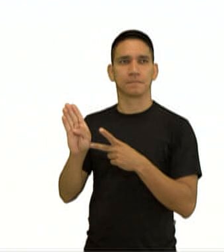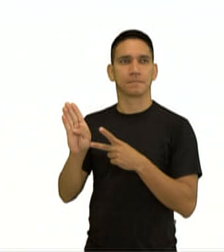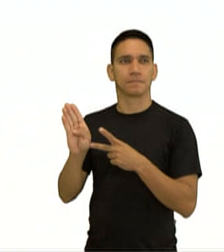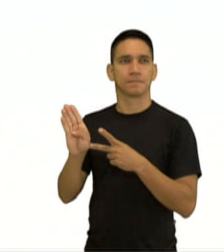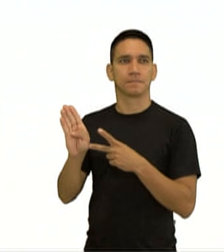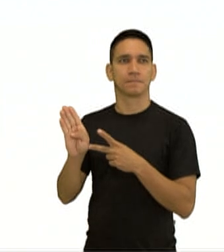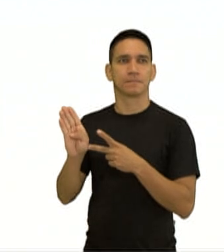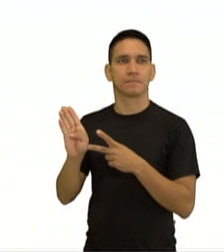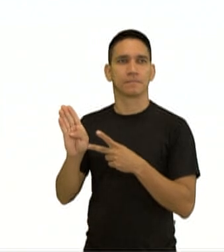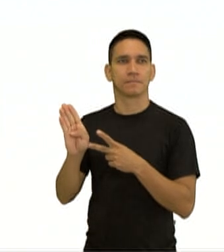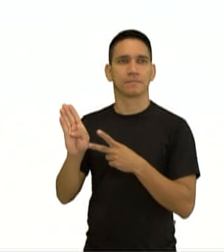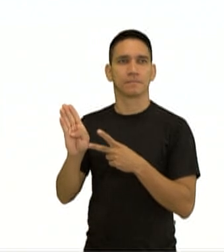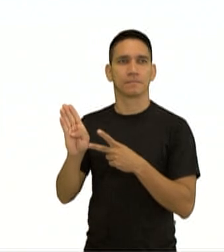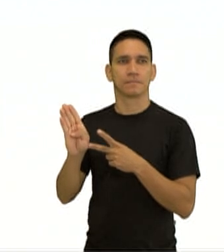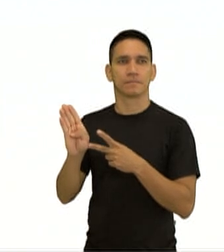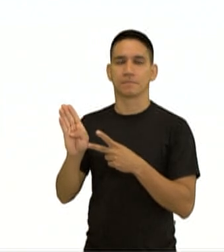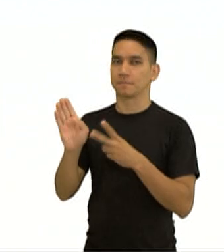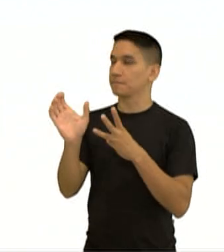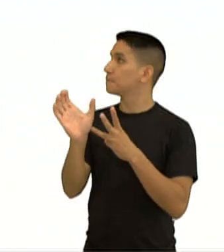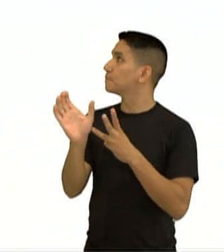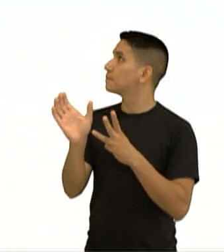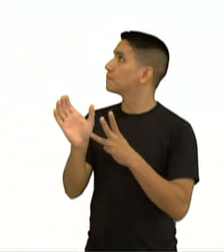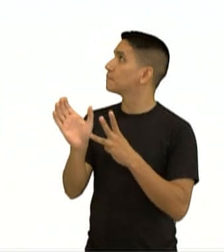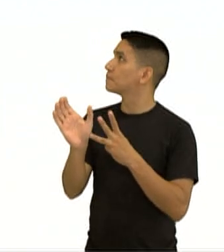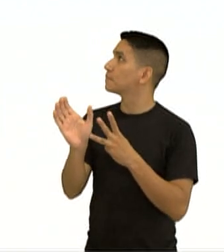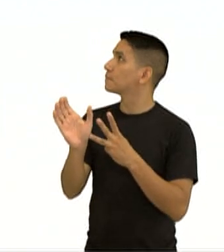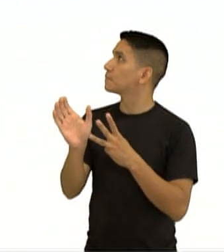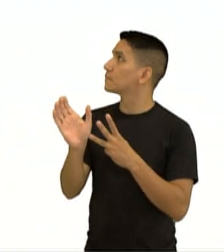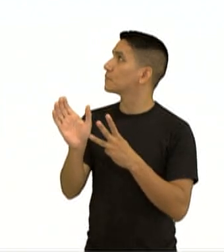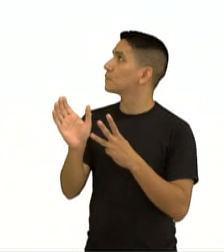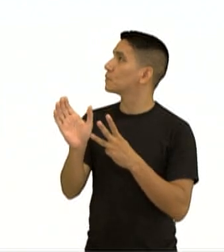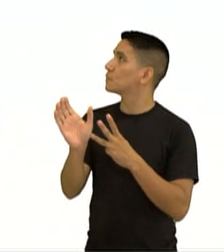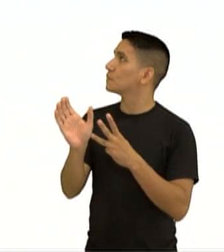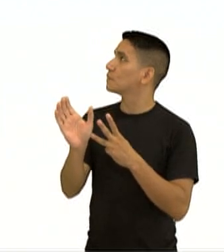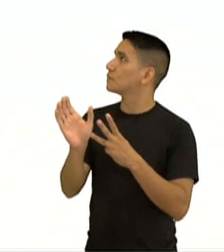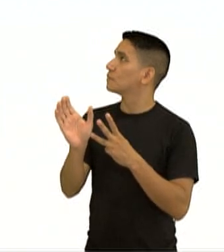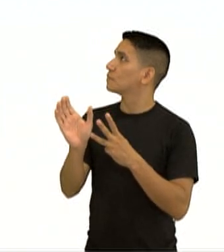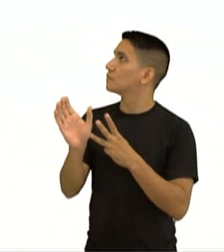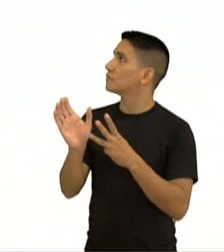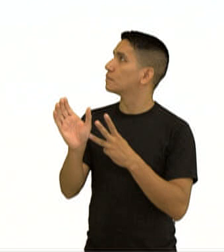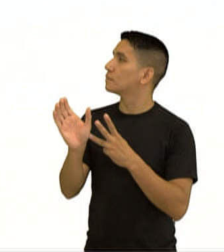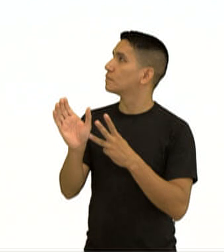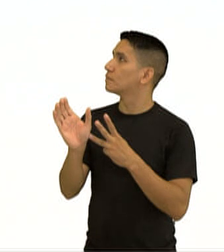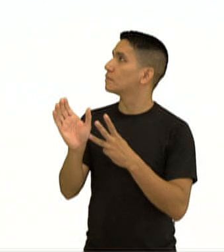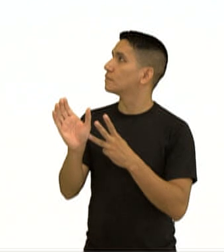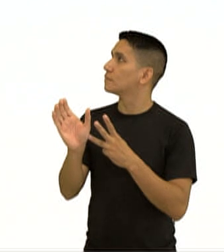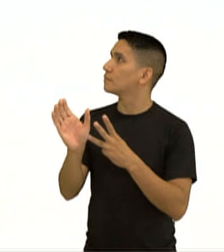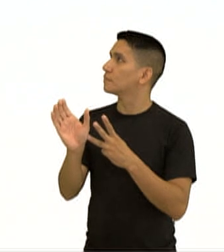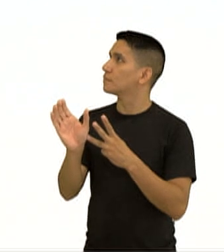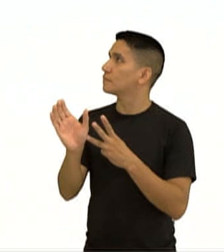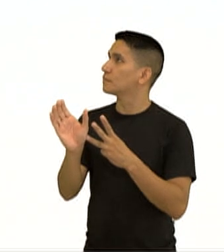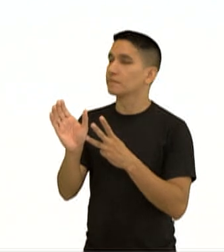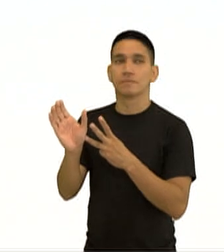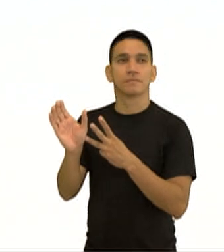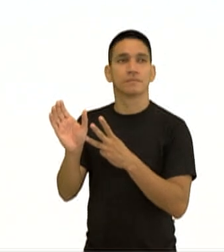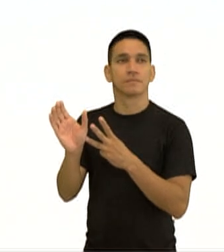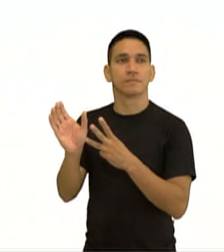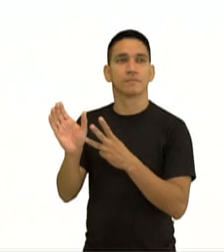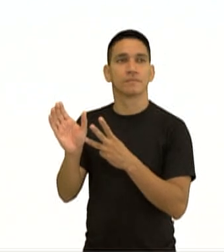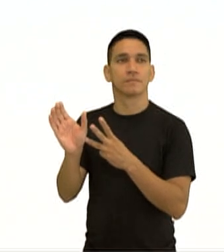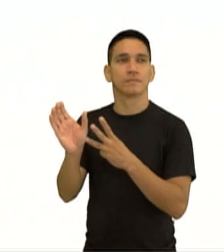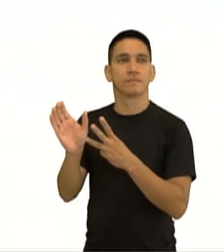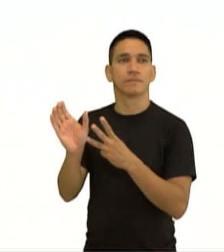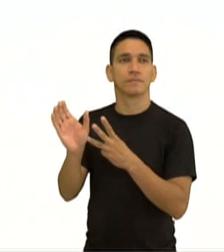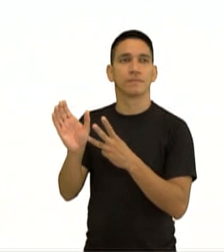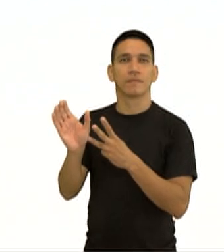O verbo look. Listen, can you hear those people? They outside. E o verbo yell.